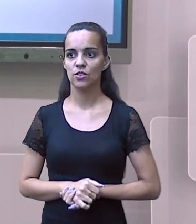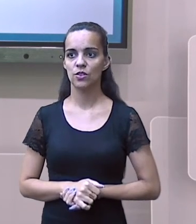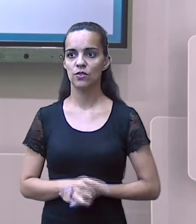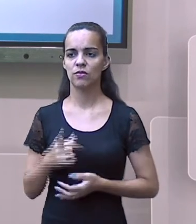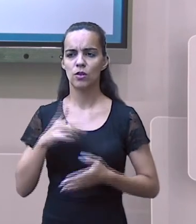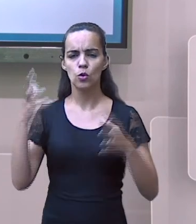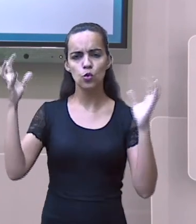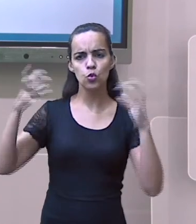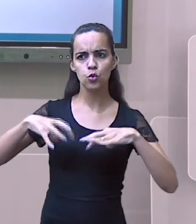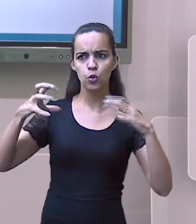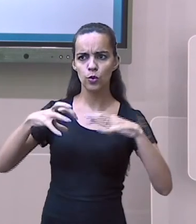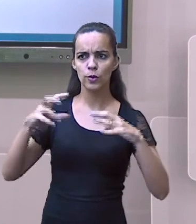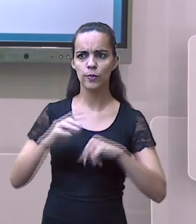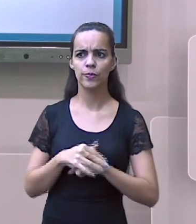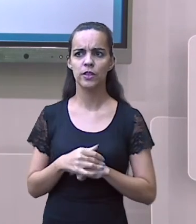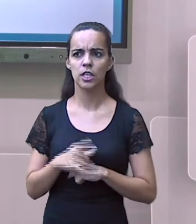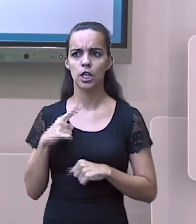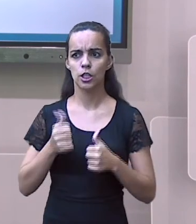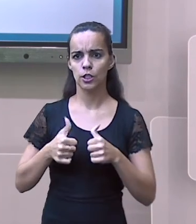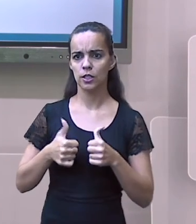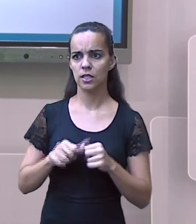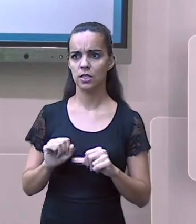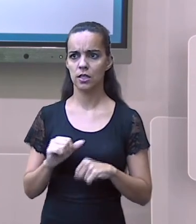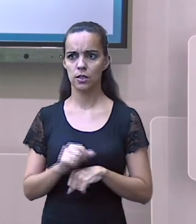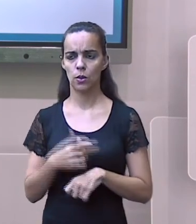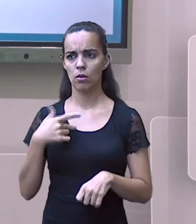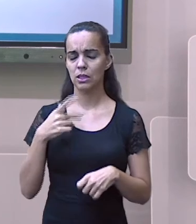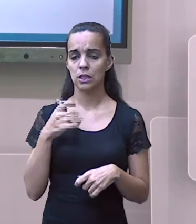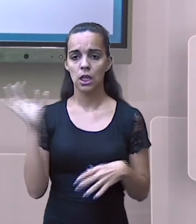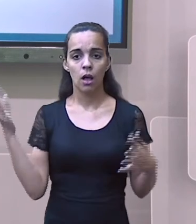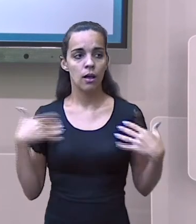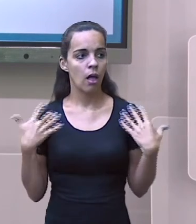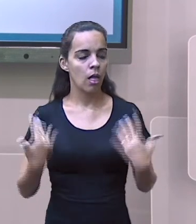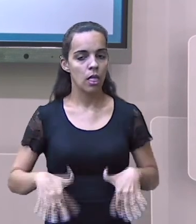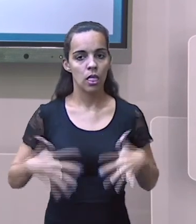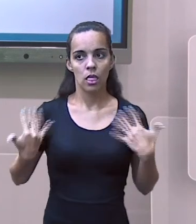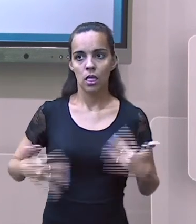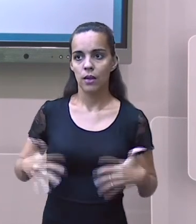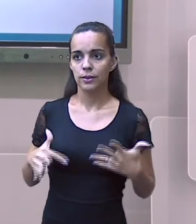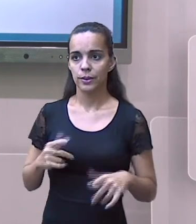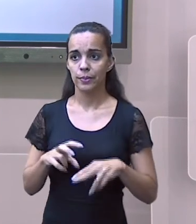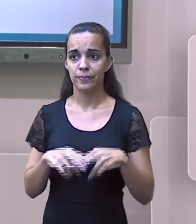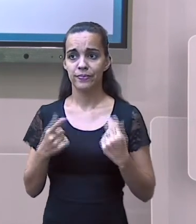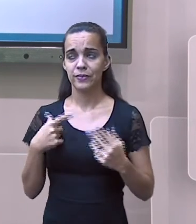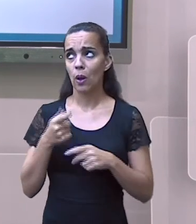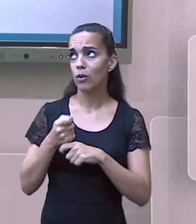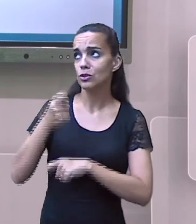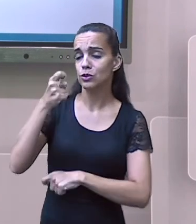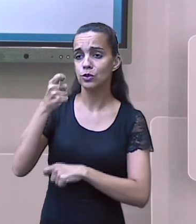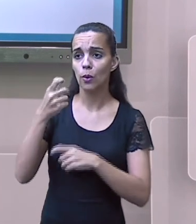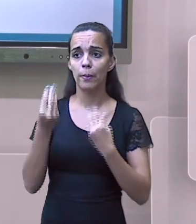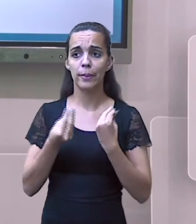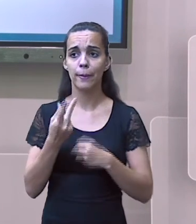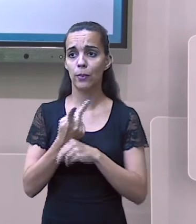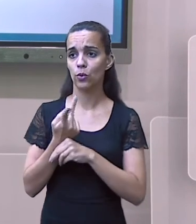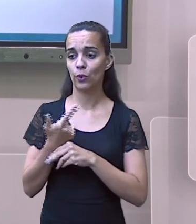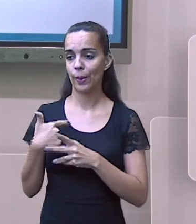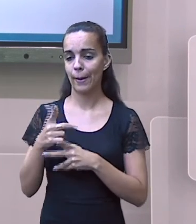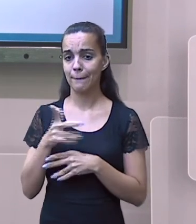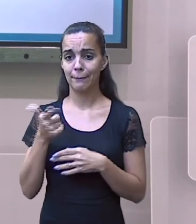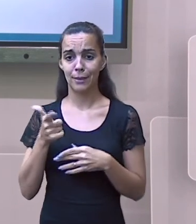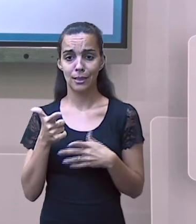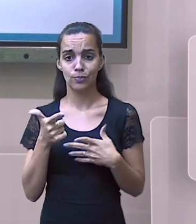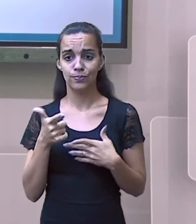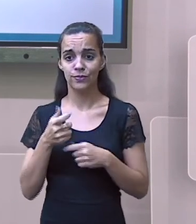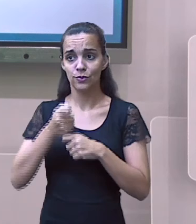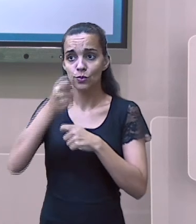de chuva, nós ficamos ali, né, desesperados quando nós não encontramos uma sombrinha, quando nós não temos um